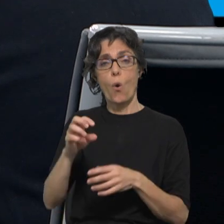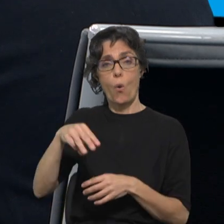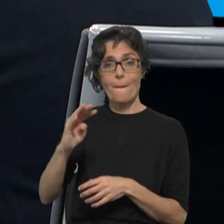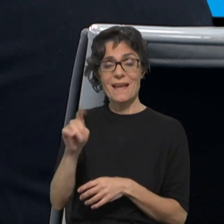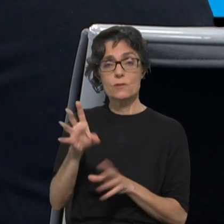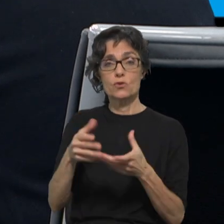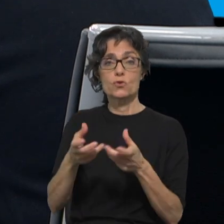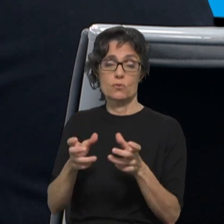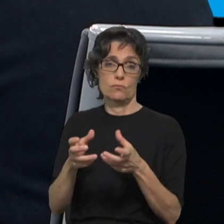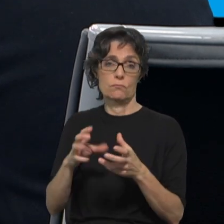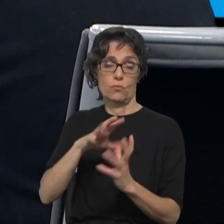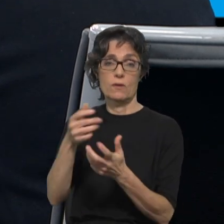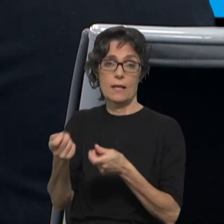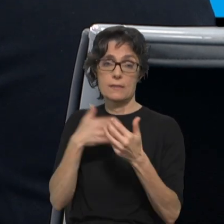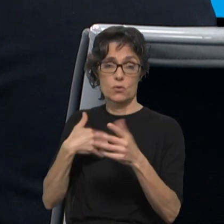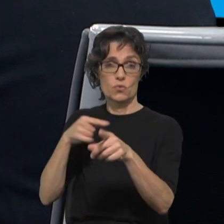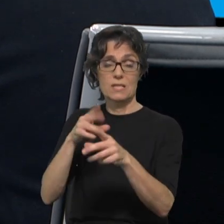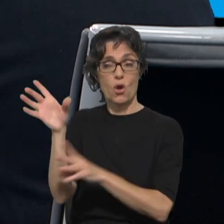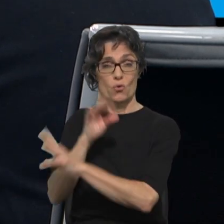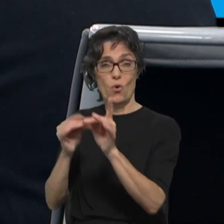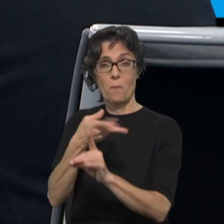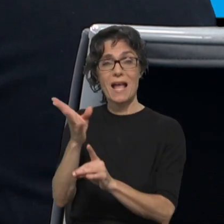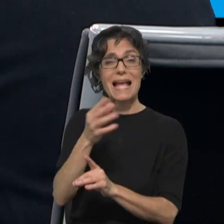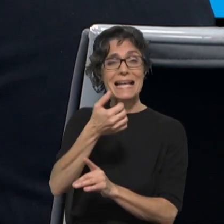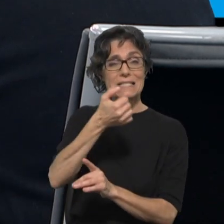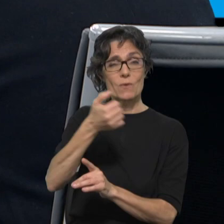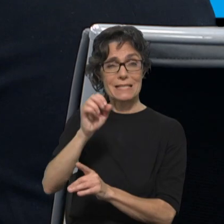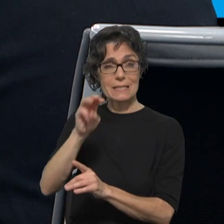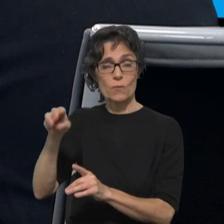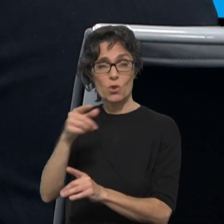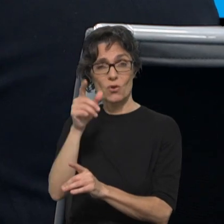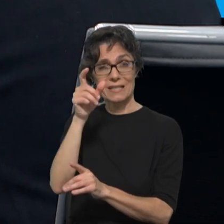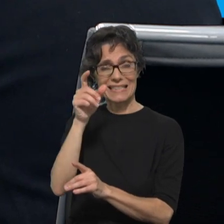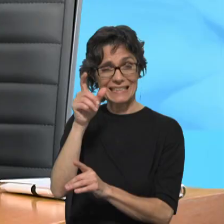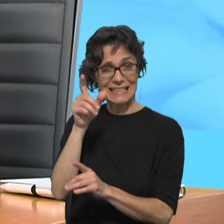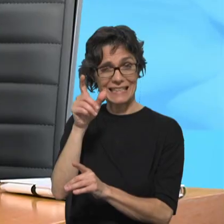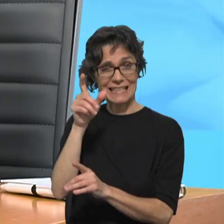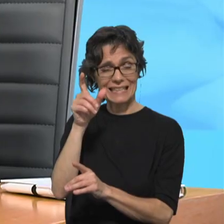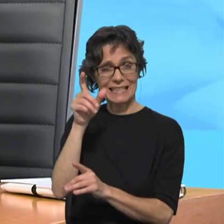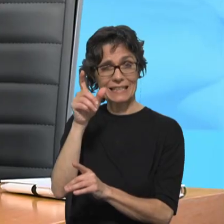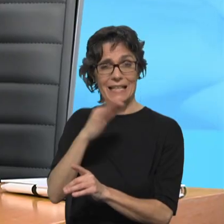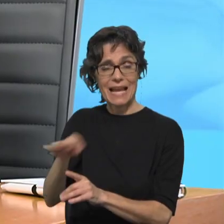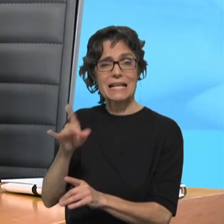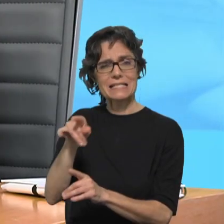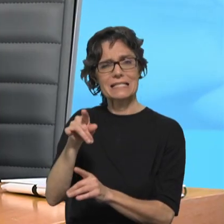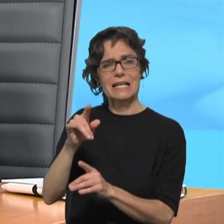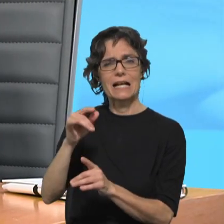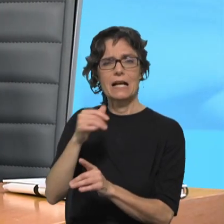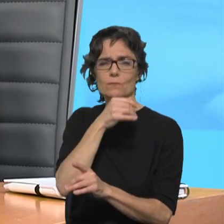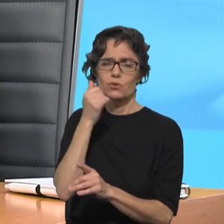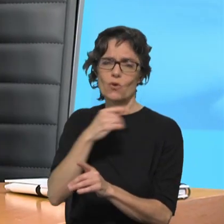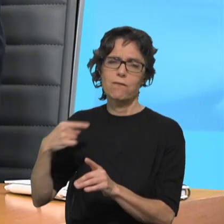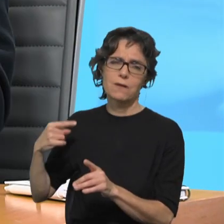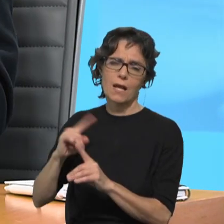menos 55 milhões de crianças sofrem todos os anos de violência física, sexual, emocional e